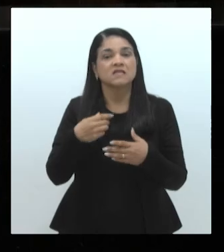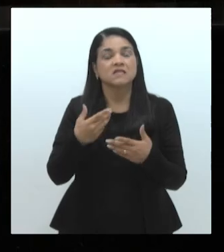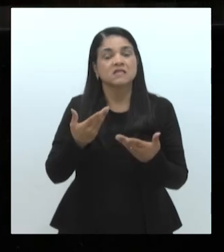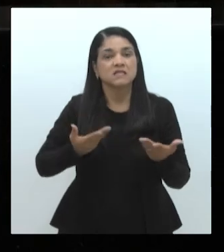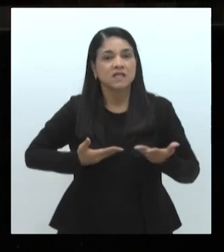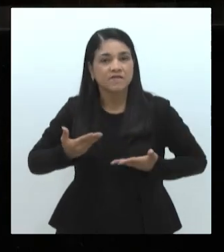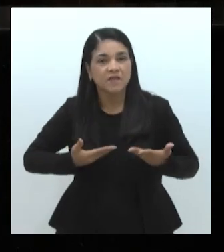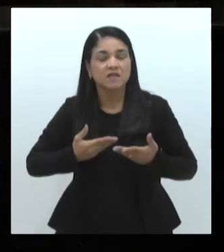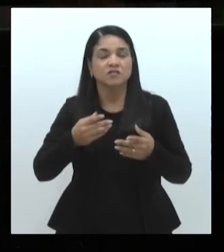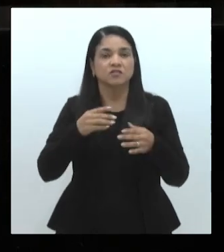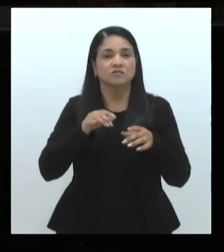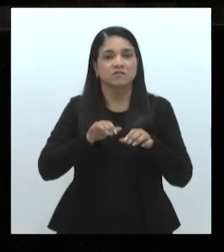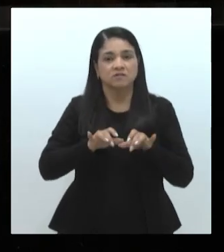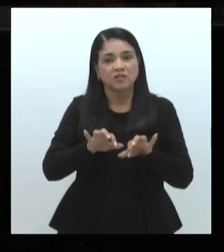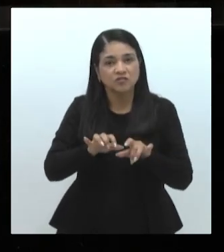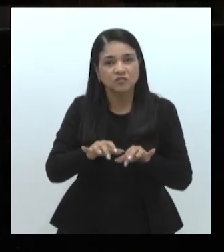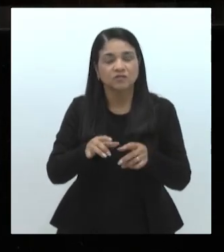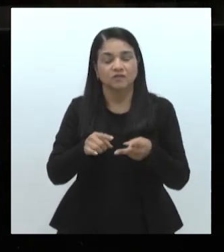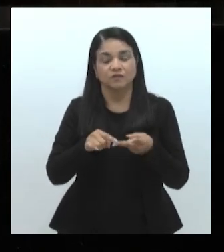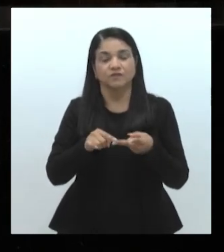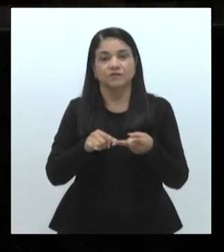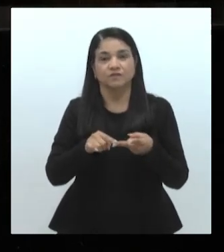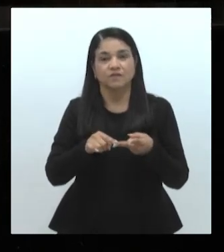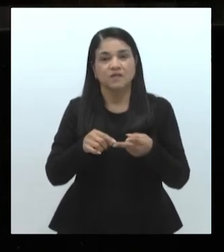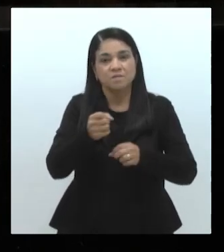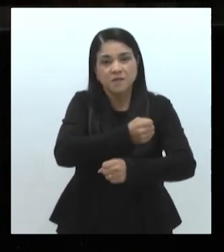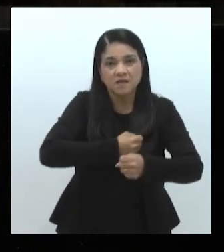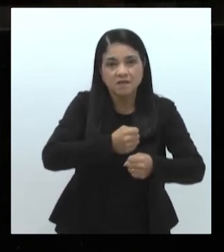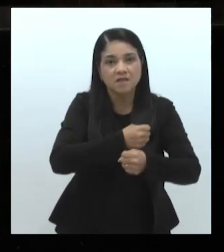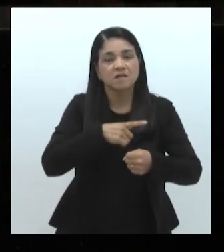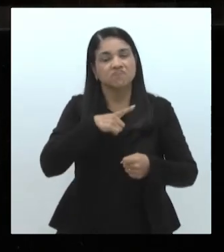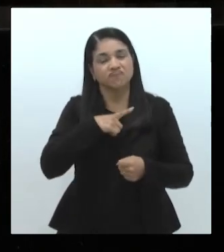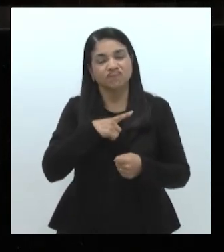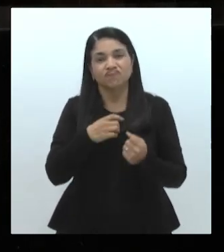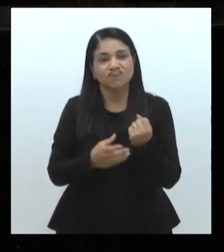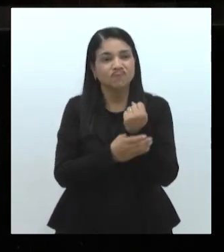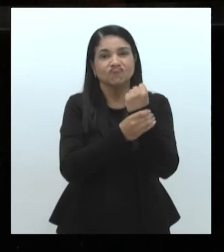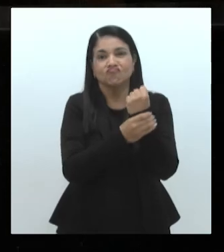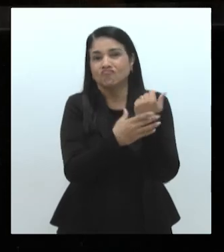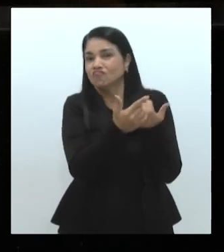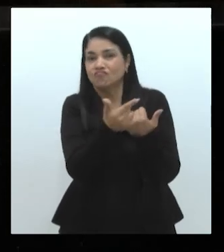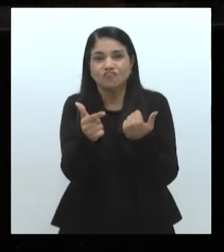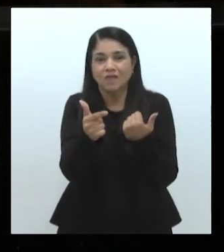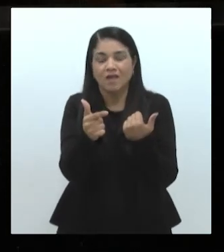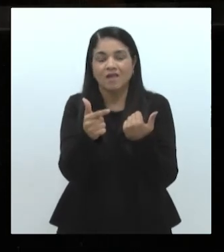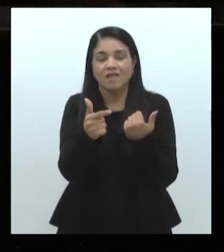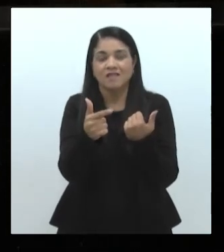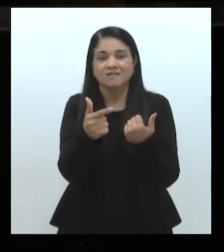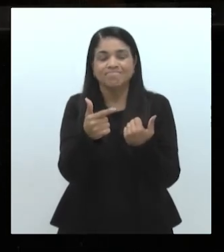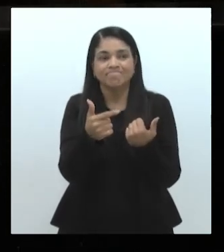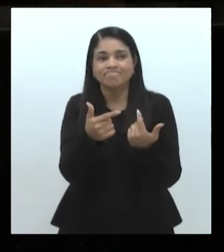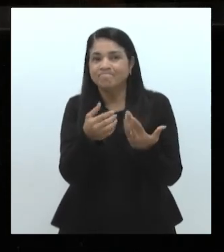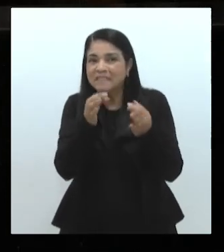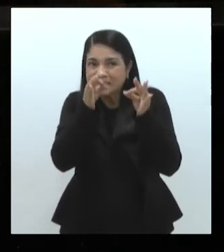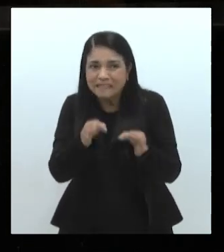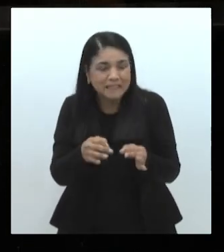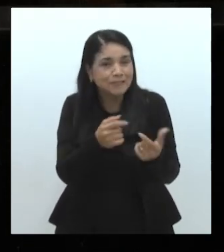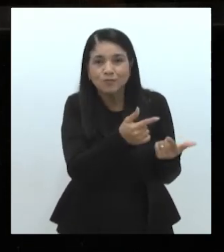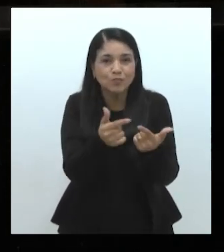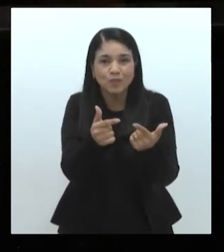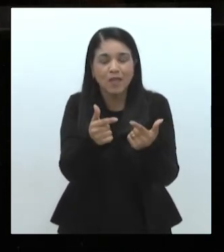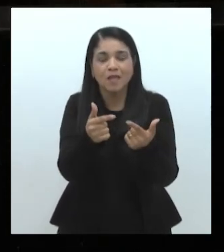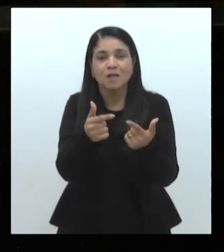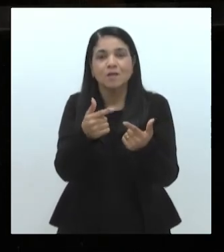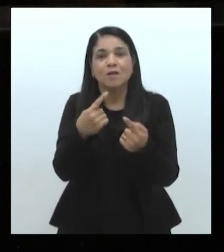tantas outras funções, que vivem um cenário marcado por muita insegurança, por muita incerteza, decorrente da